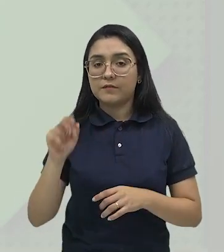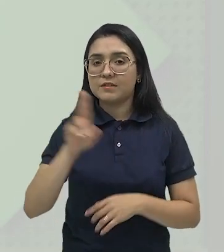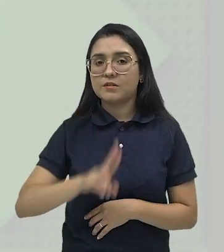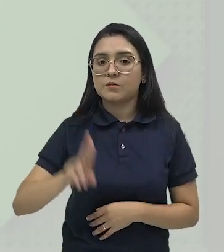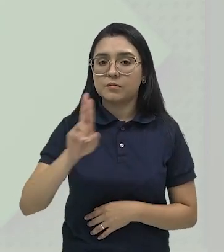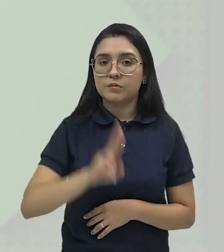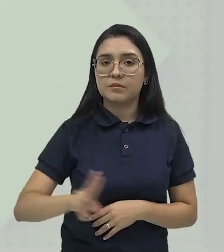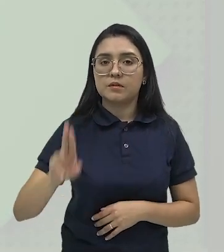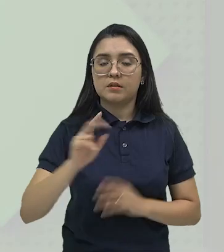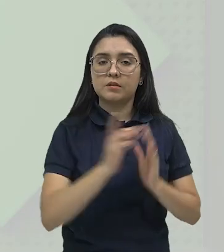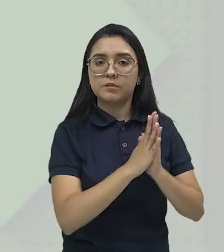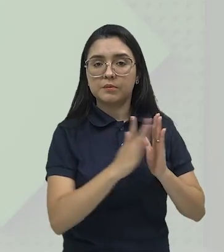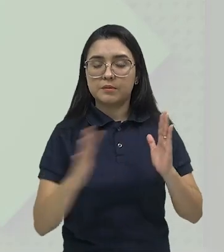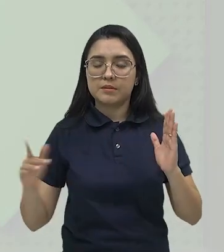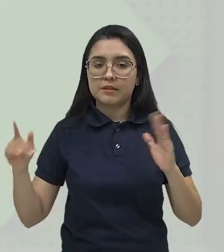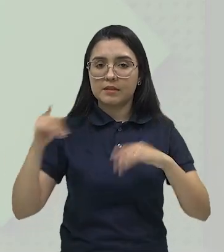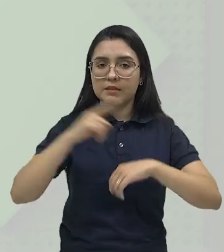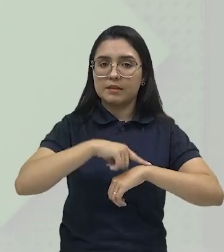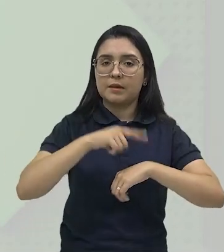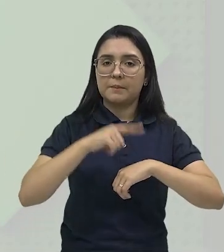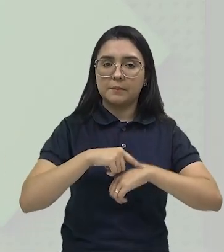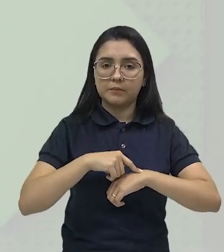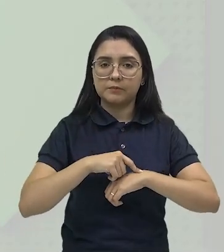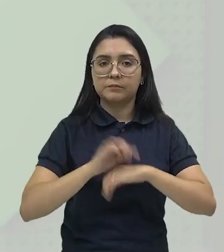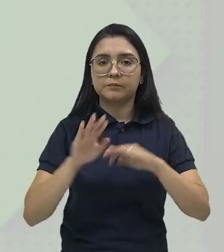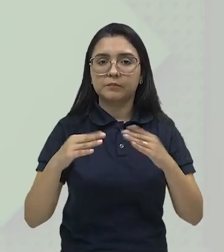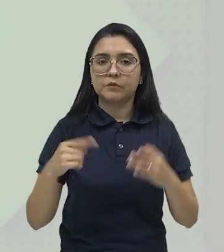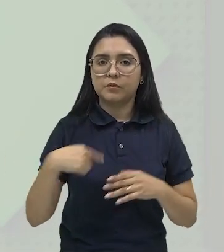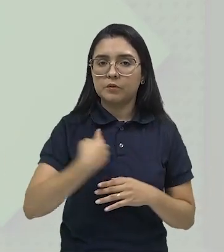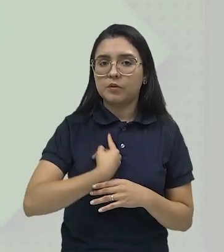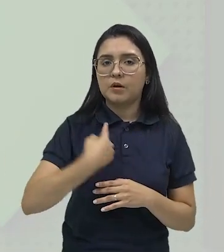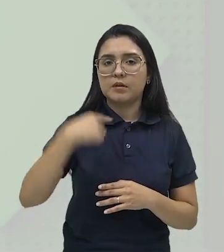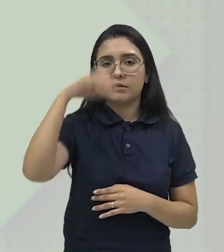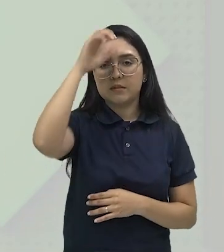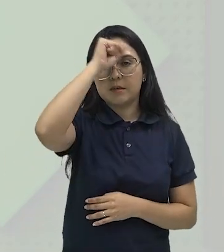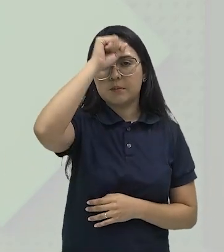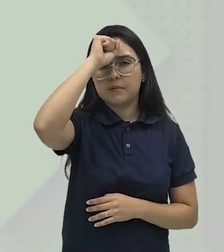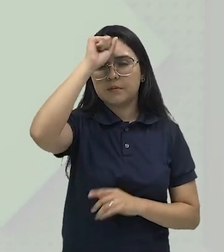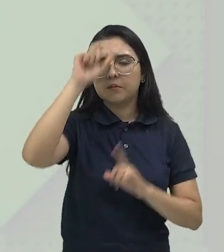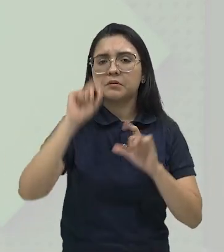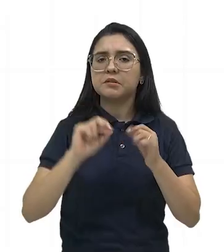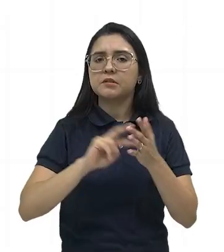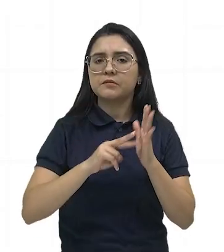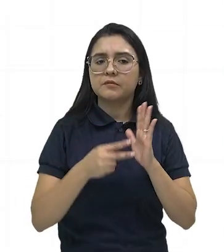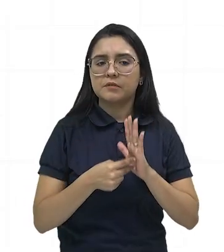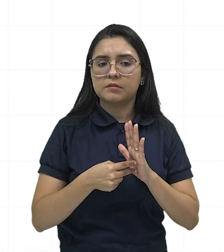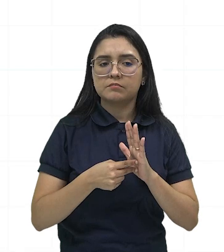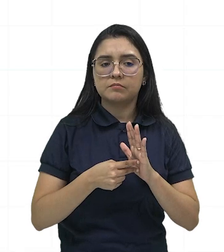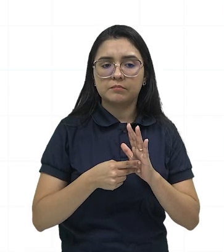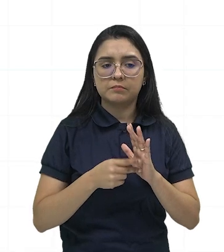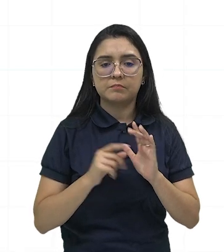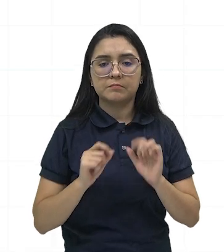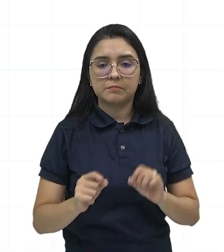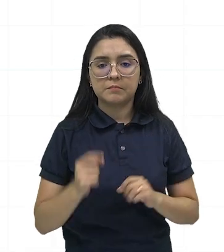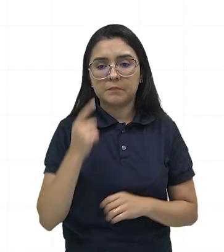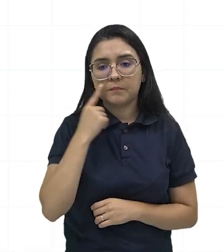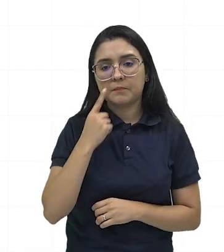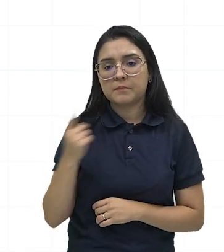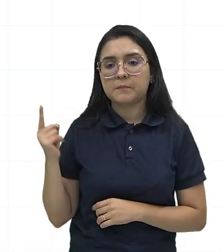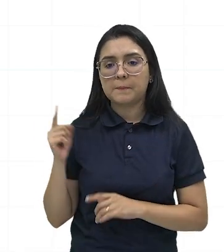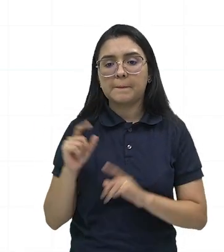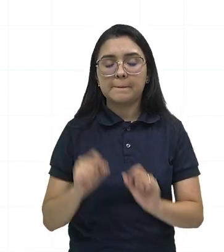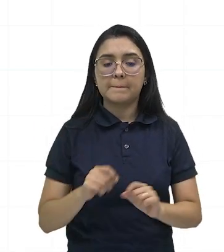ao longo desse tempo, tá certo? Então, só para a gente aprender o que seria essa potência, a gente observa aí que